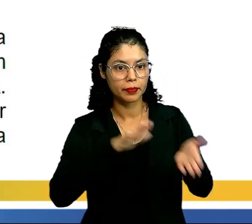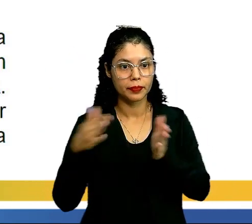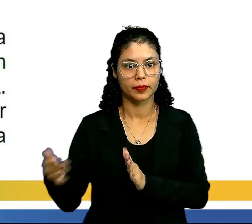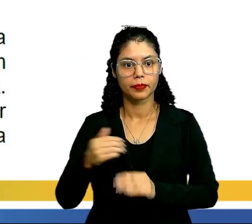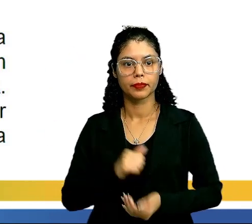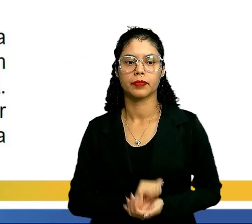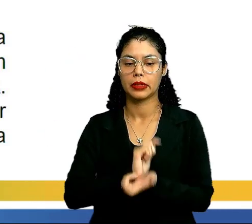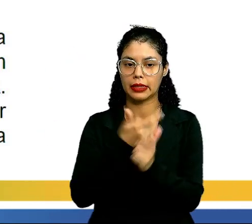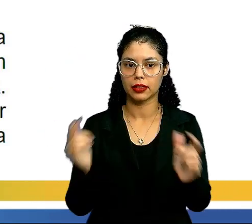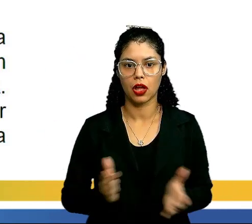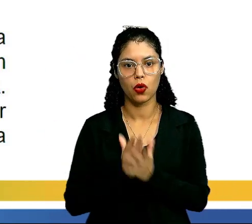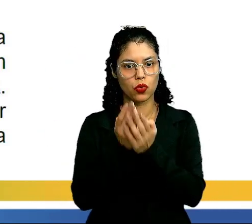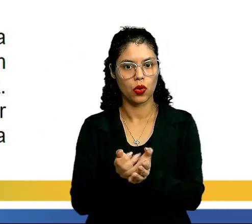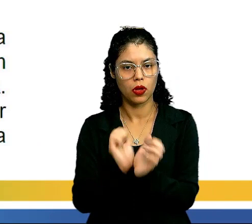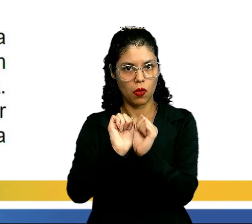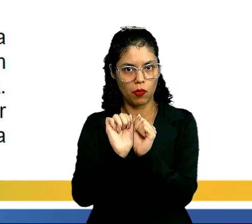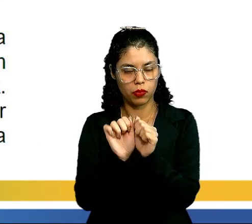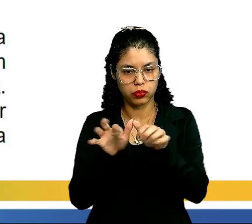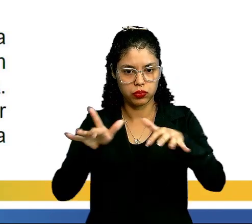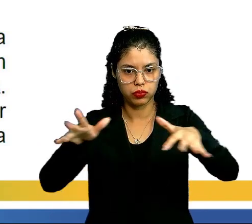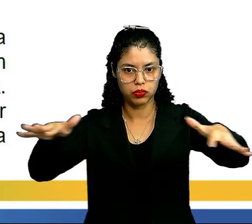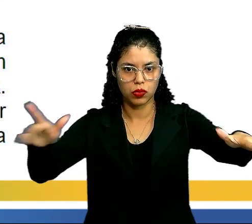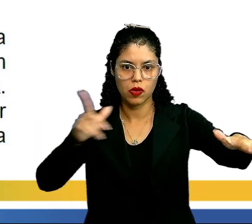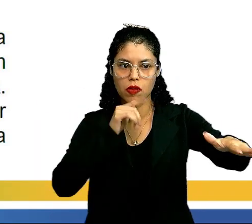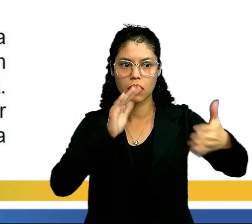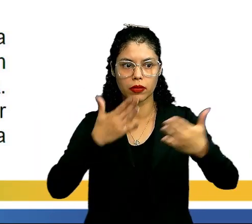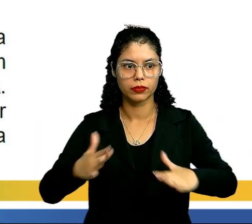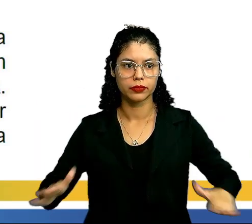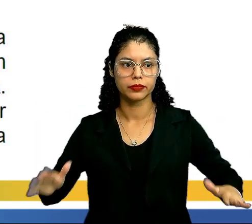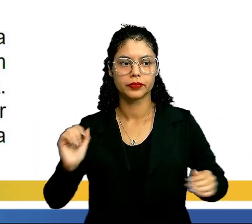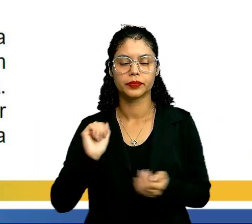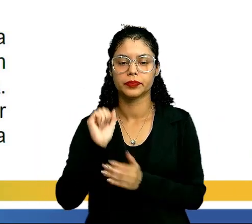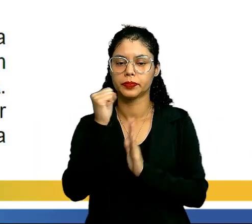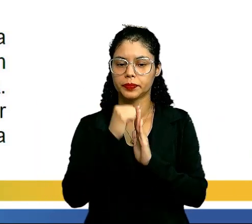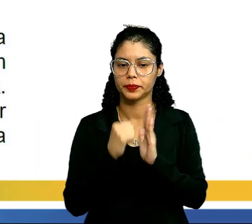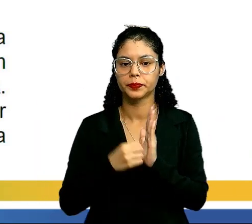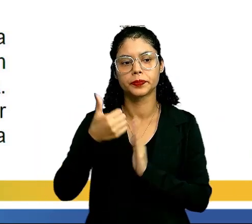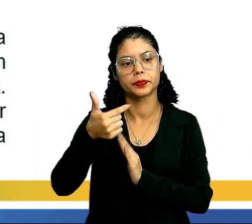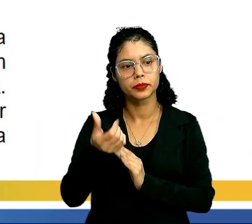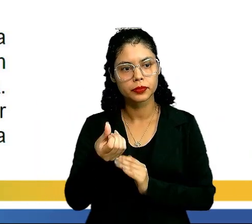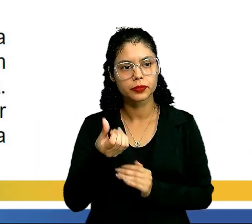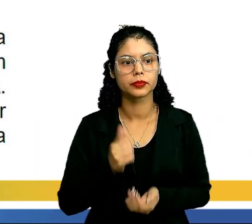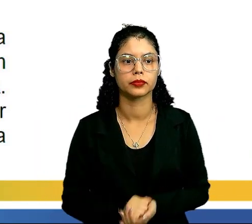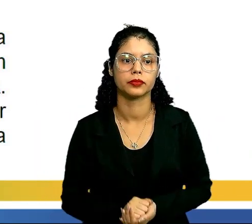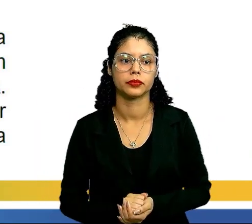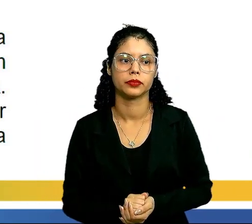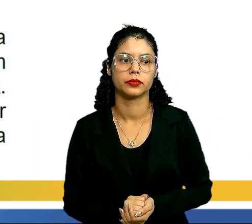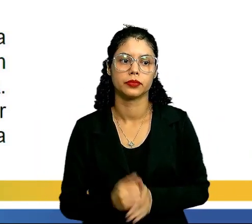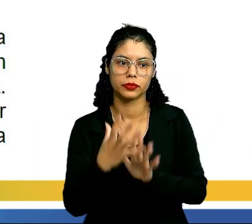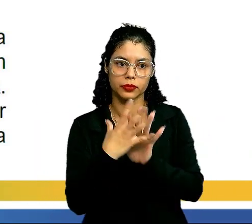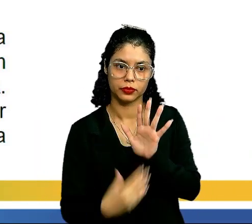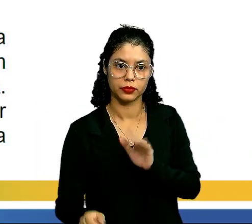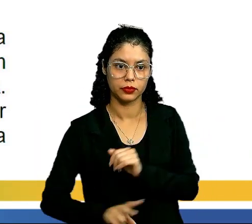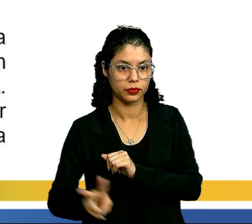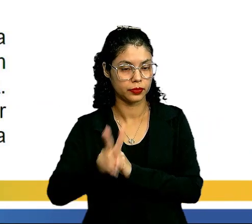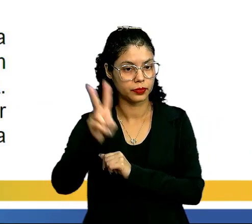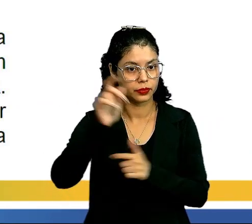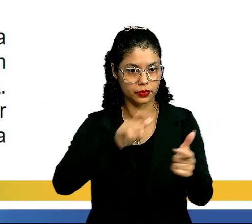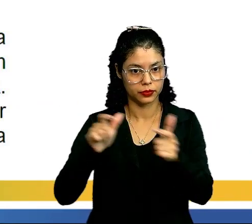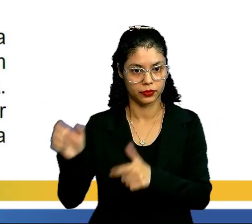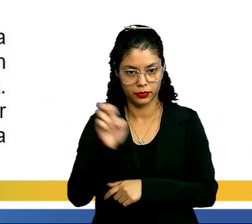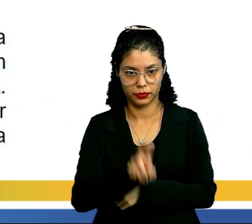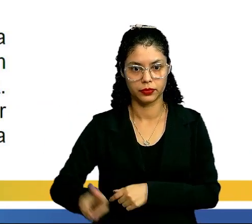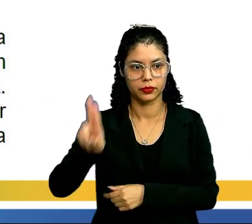principalmente a partir das grandes navegações e a expansão marítima no século XVI. Essa projeção valoriza a